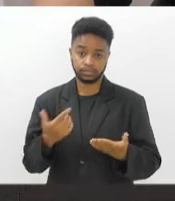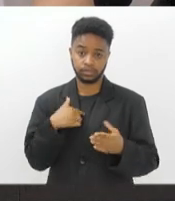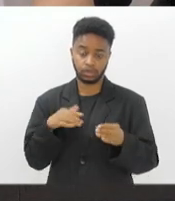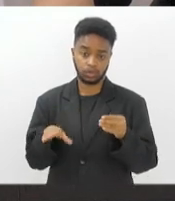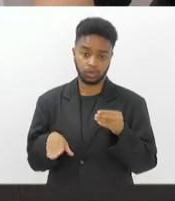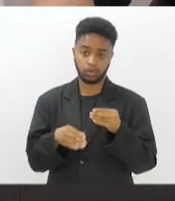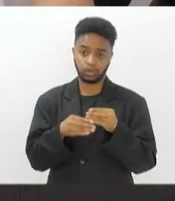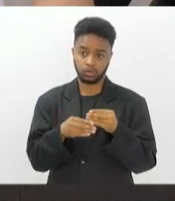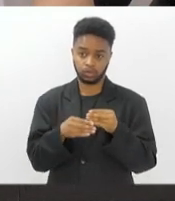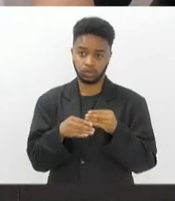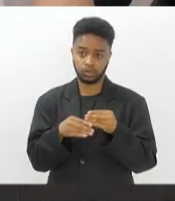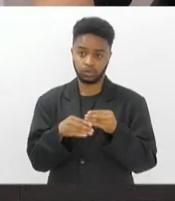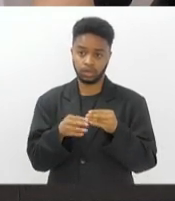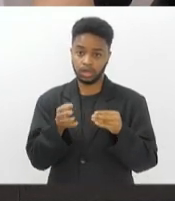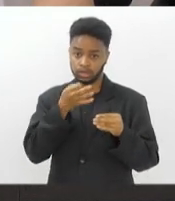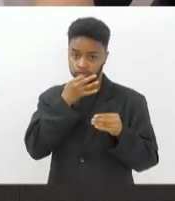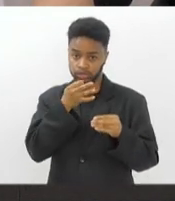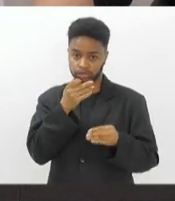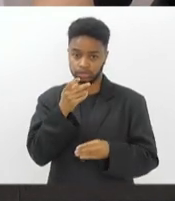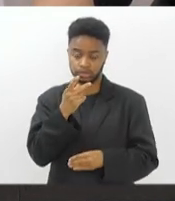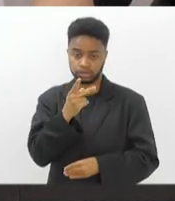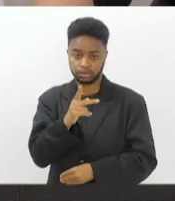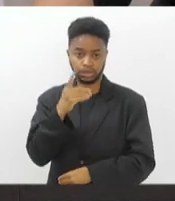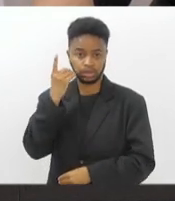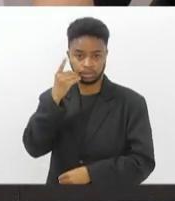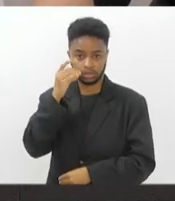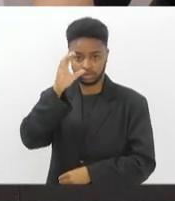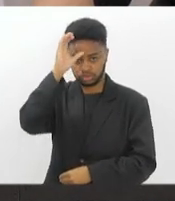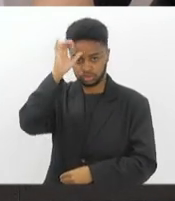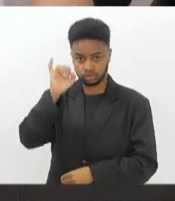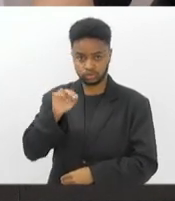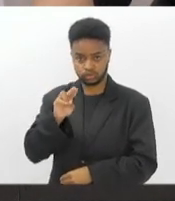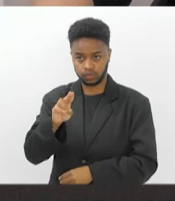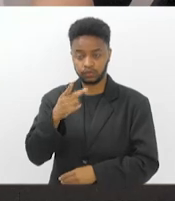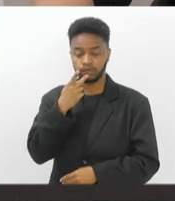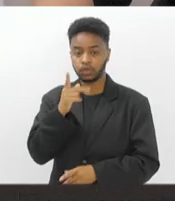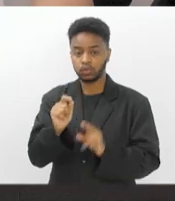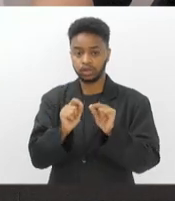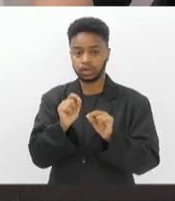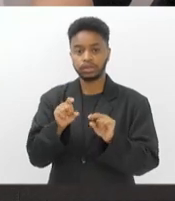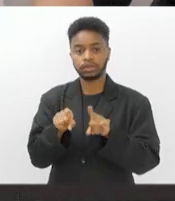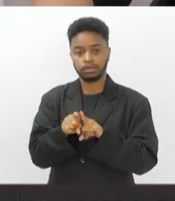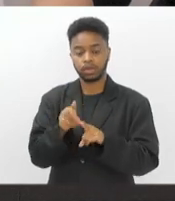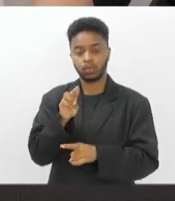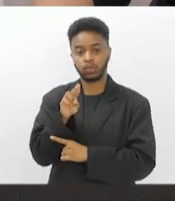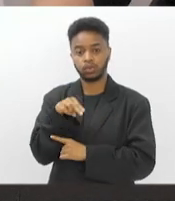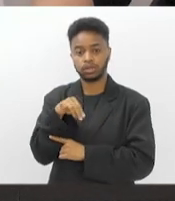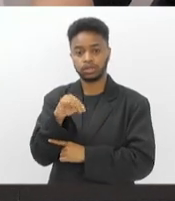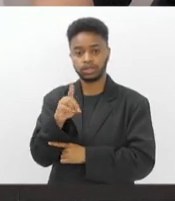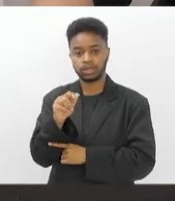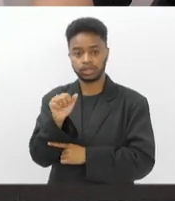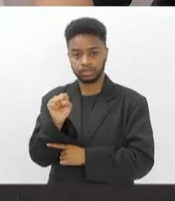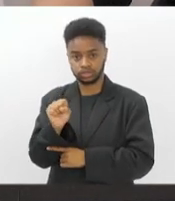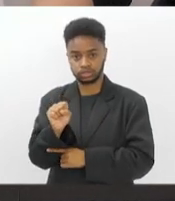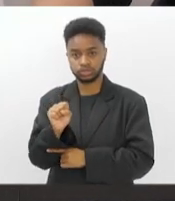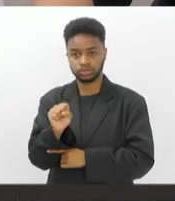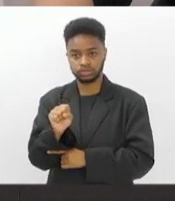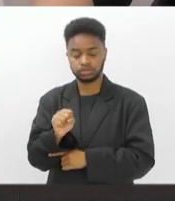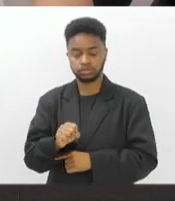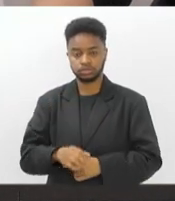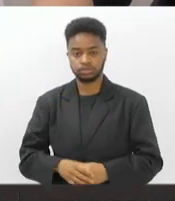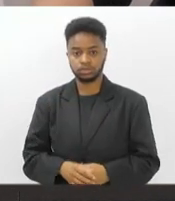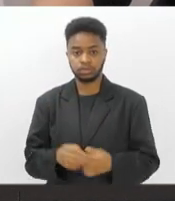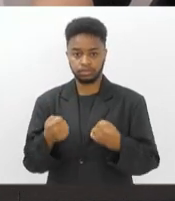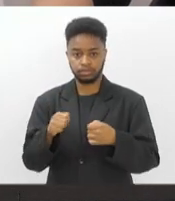a a sugestão feita pela deputada tiju dizendo aqui que a Unidas mencionada pela tiju no no